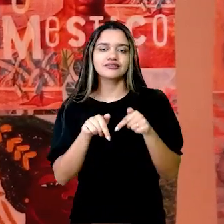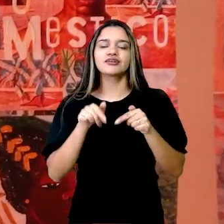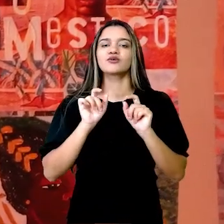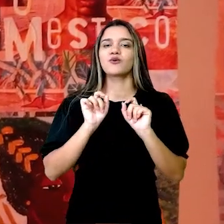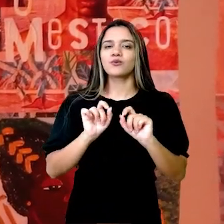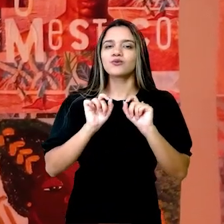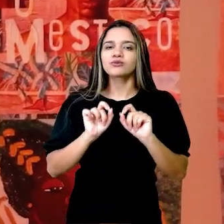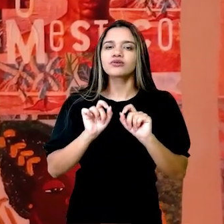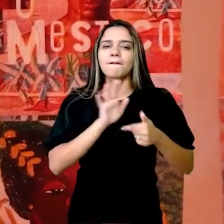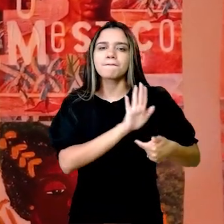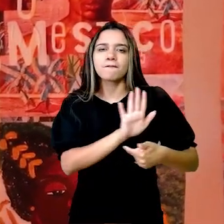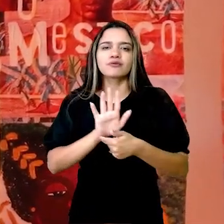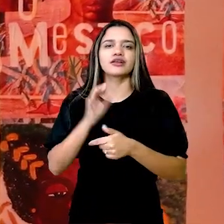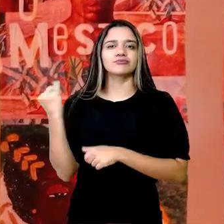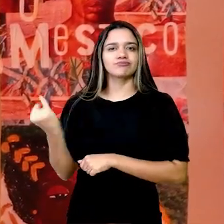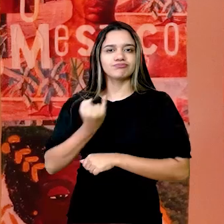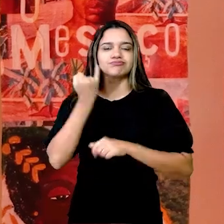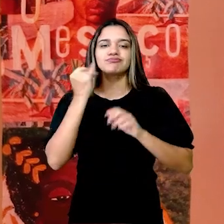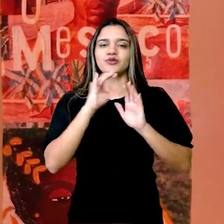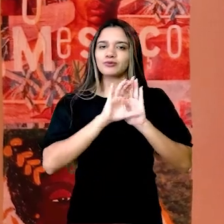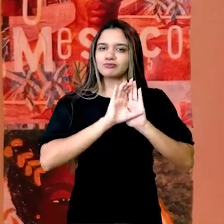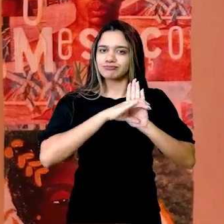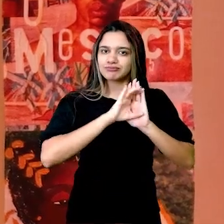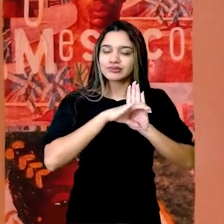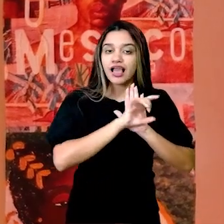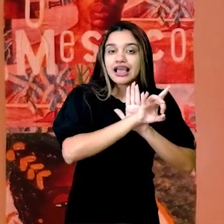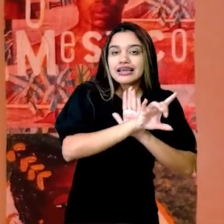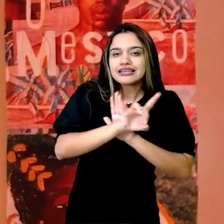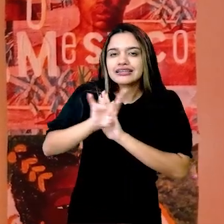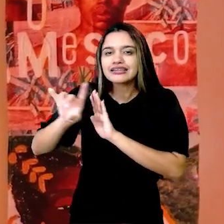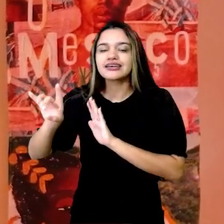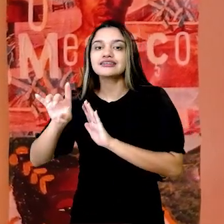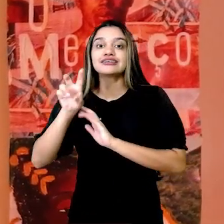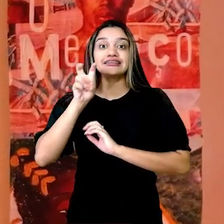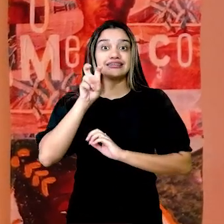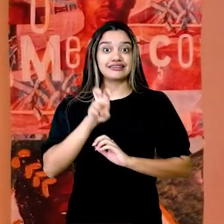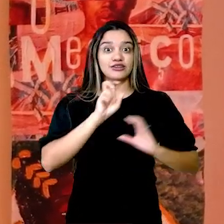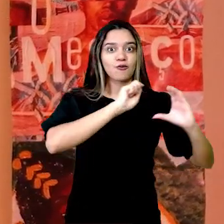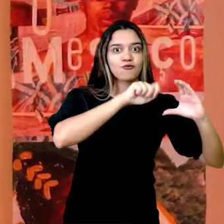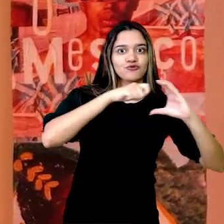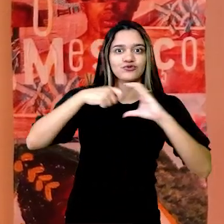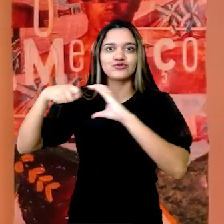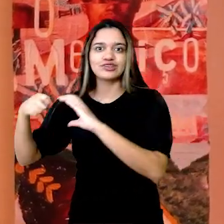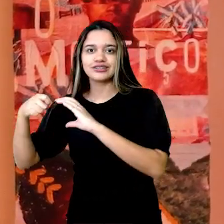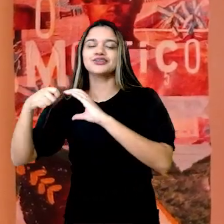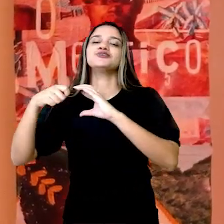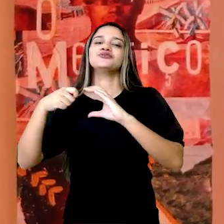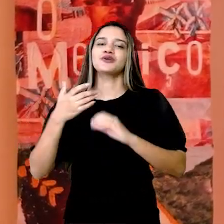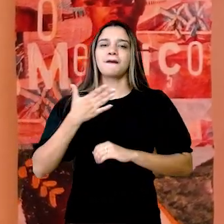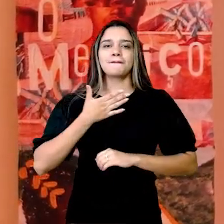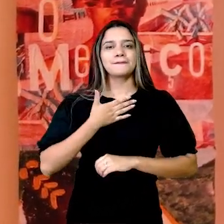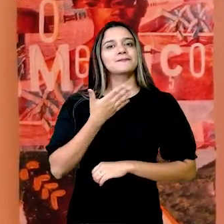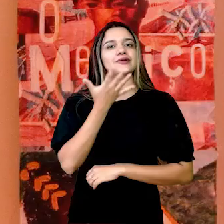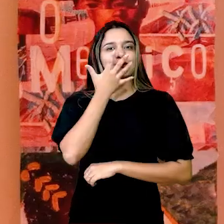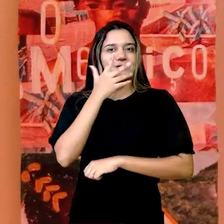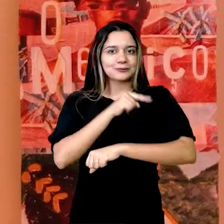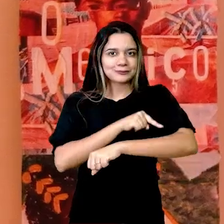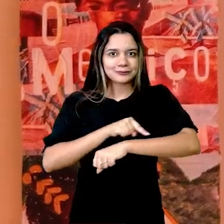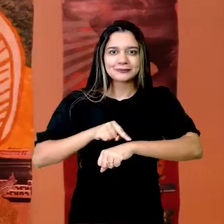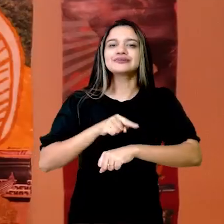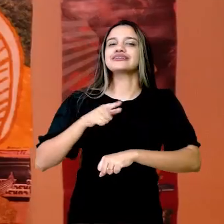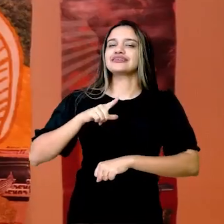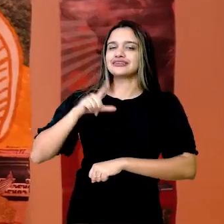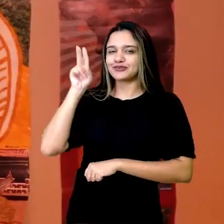vai destacar os conceitos apresentados em cada um dos 5 episódios da série Minha Cor Tem